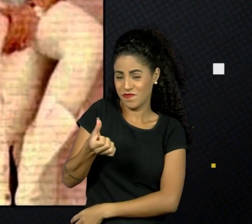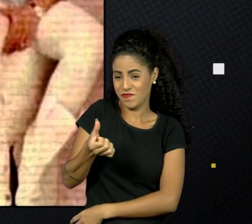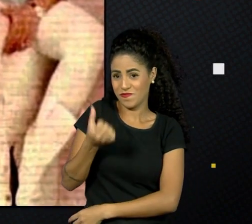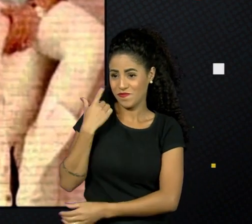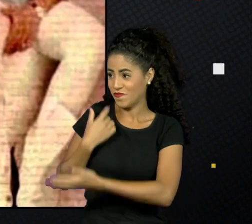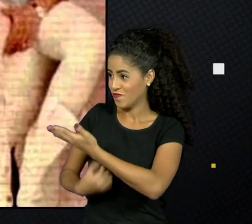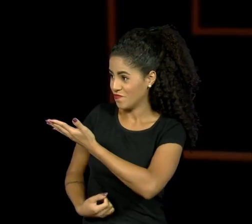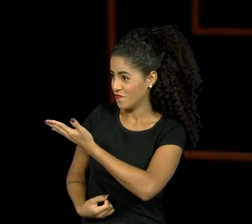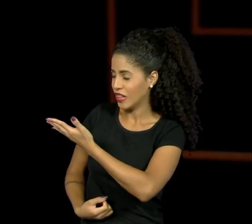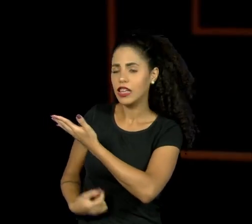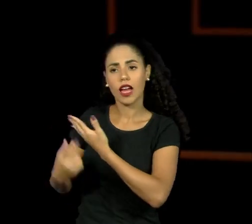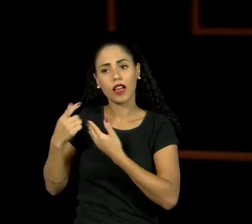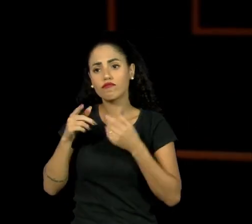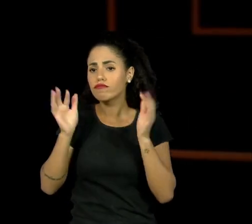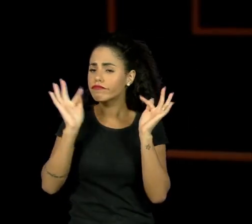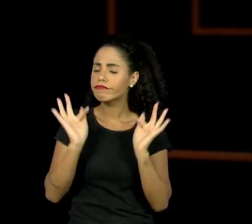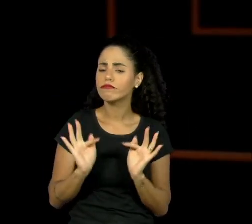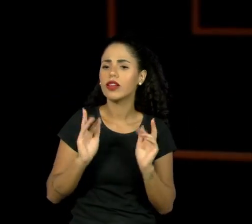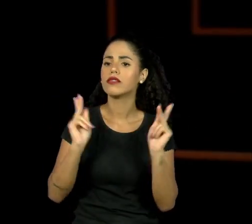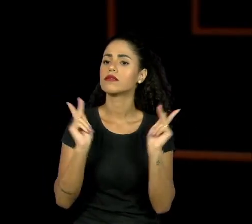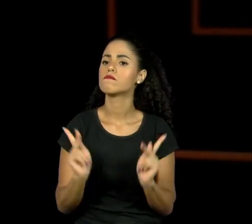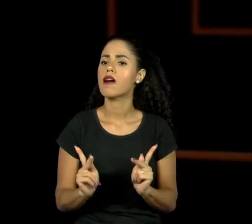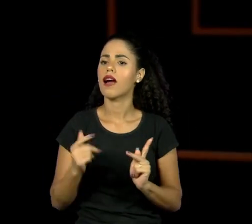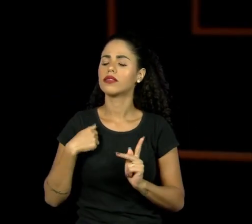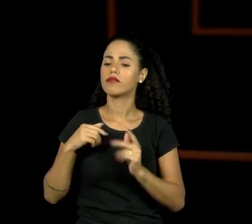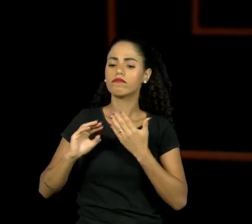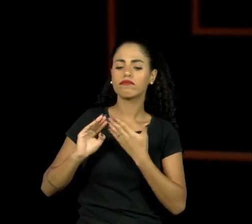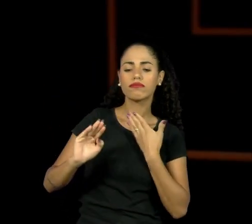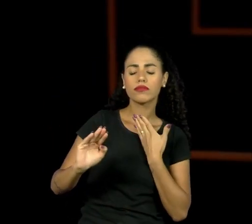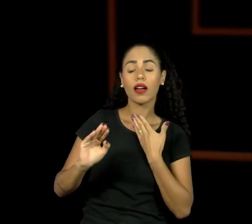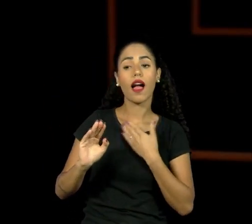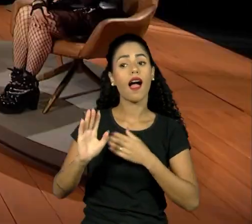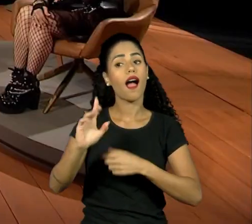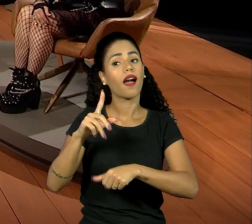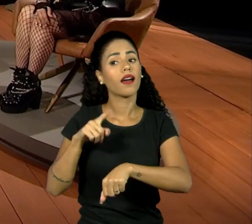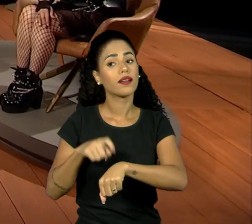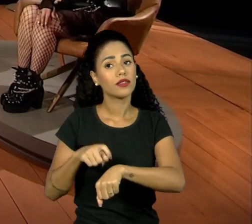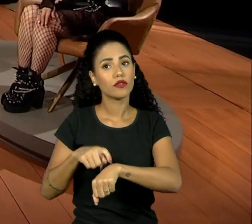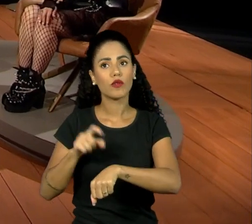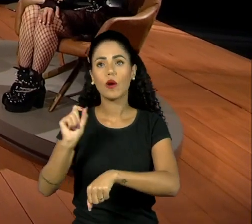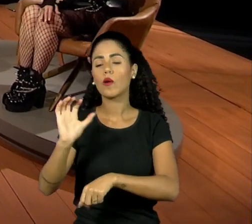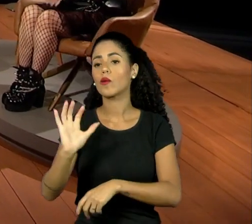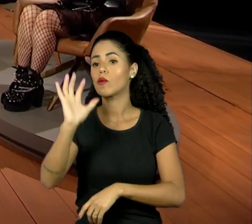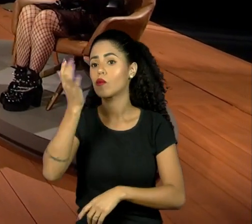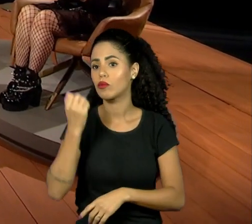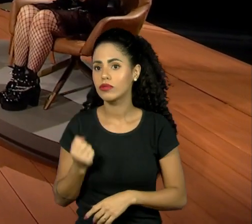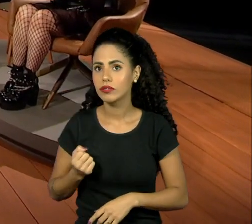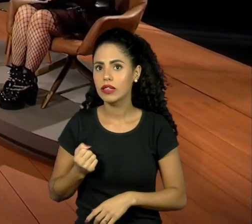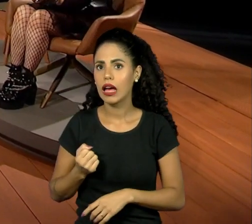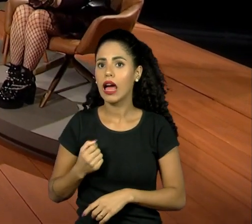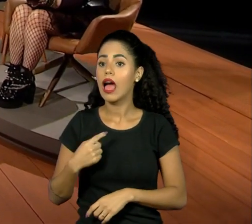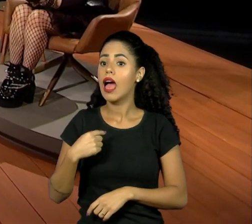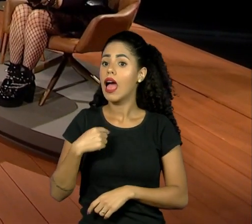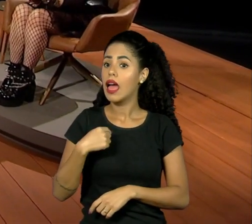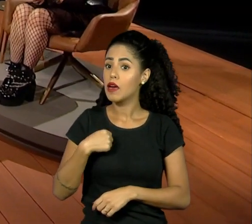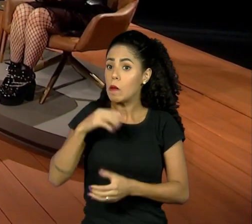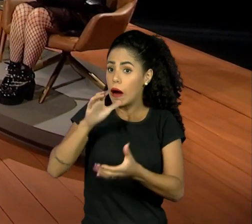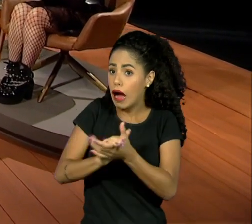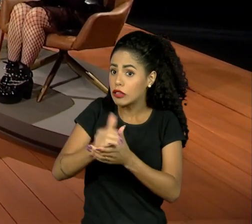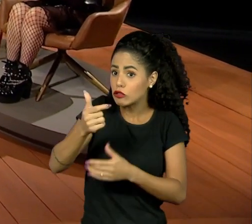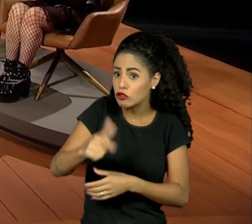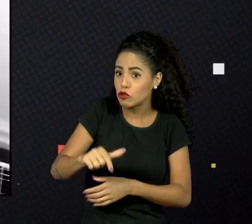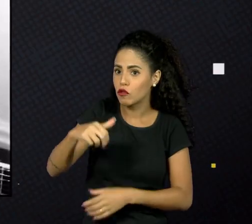preservar a cabeça de todo mundo. E ali eu dei uma afastada e tal e coisa. E foi quando eu passo um pouquinho, eu caso de novo com o